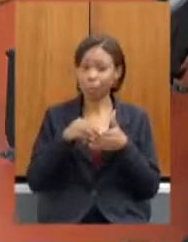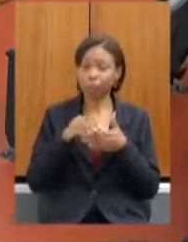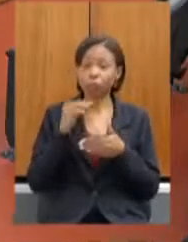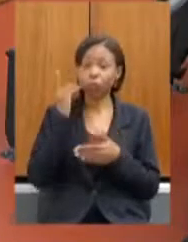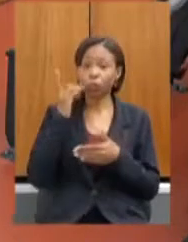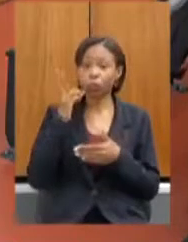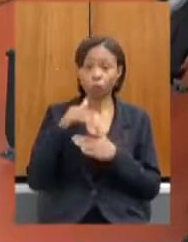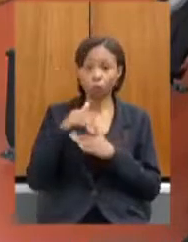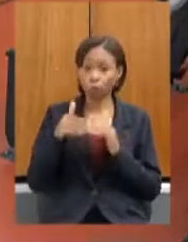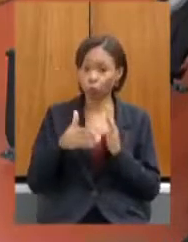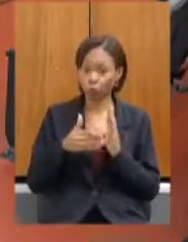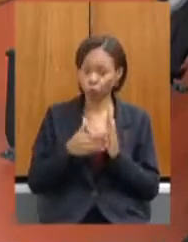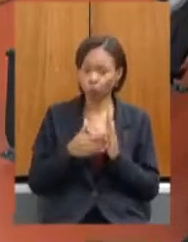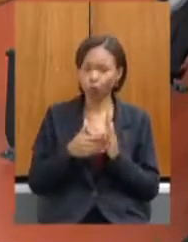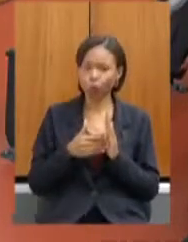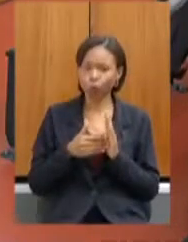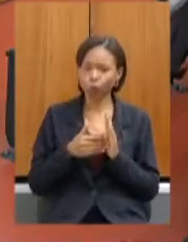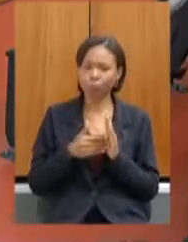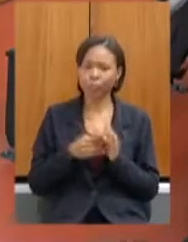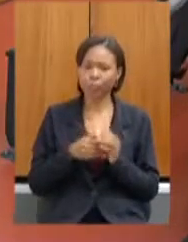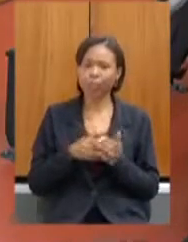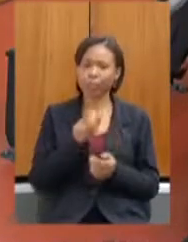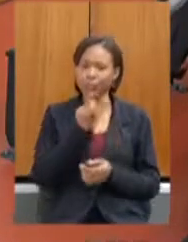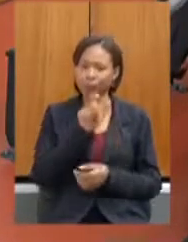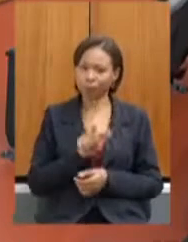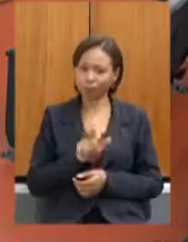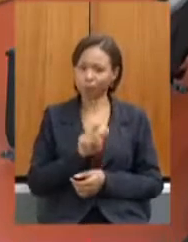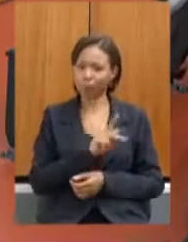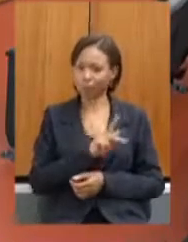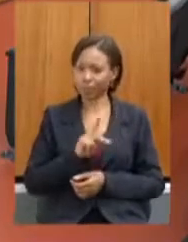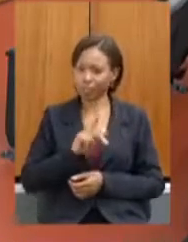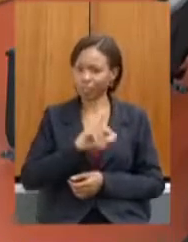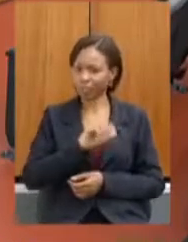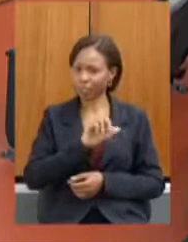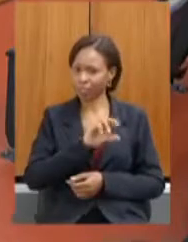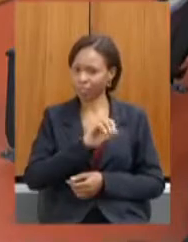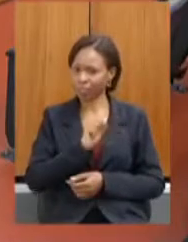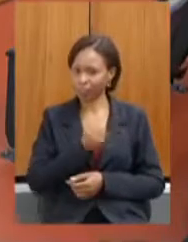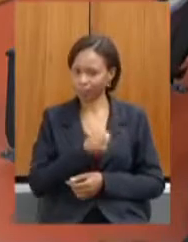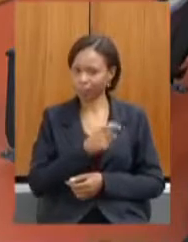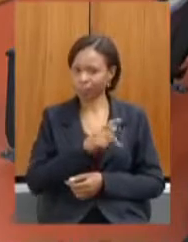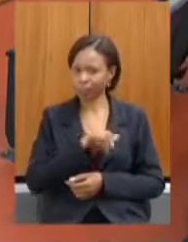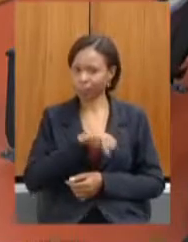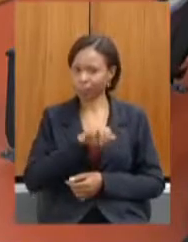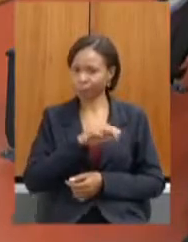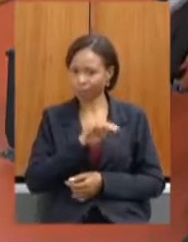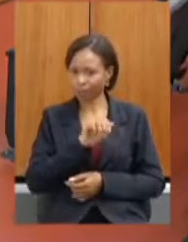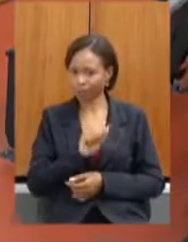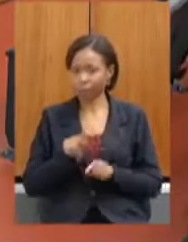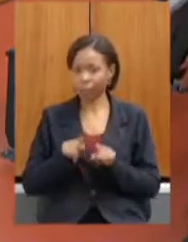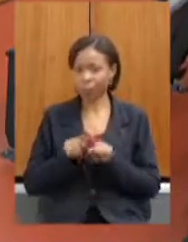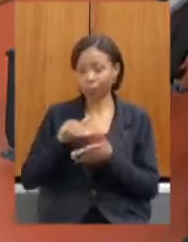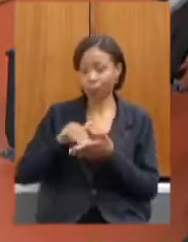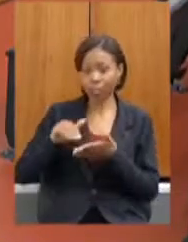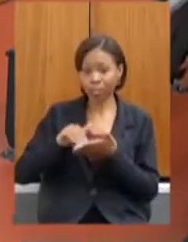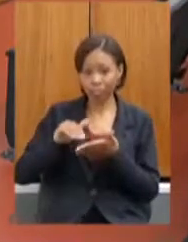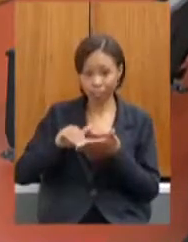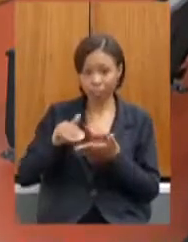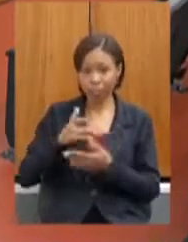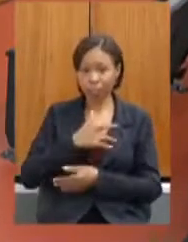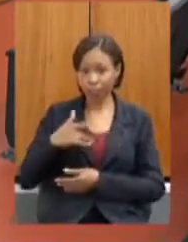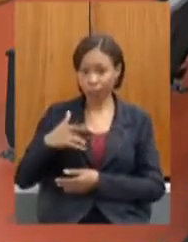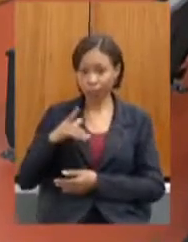na pessoa do presidente Dr Carlos Pimenta comprimento também o novo secretário de saúde Dr Carlos